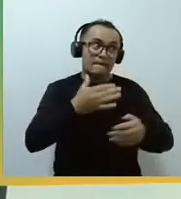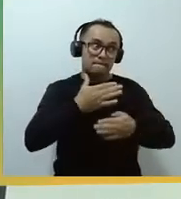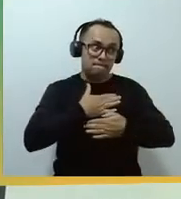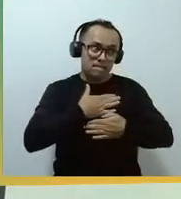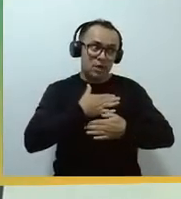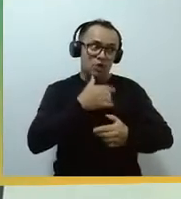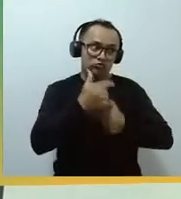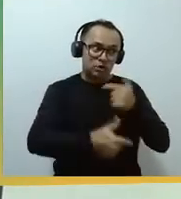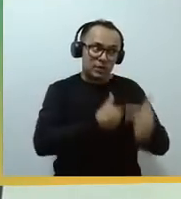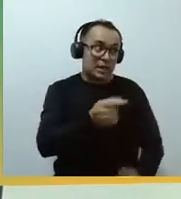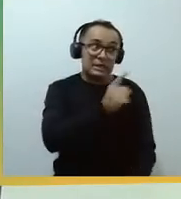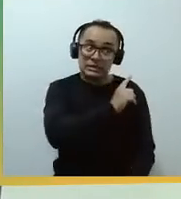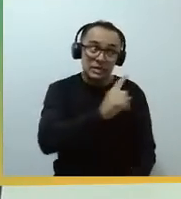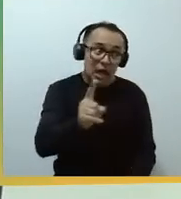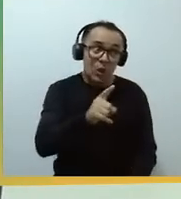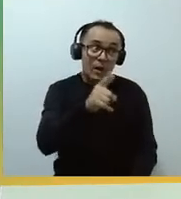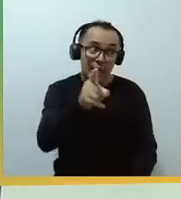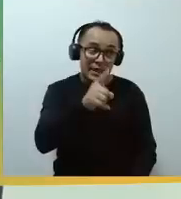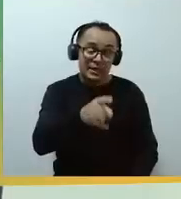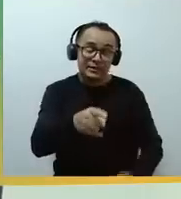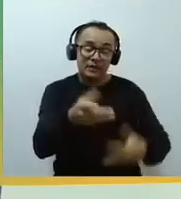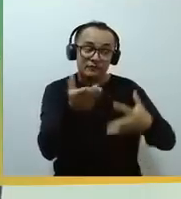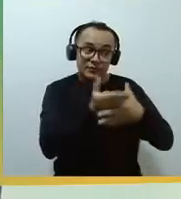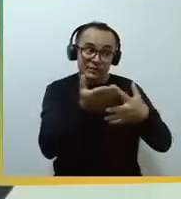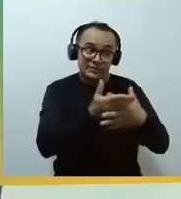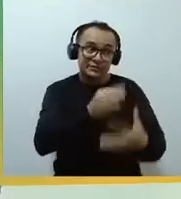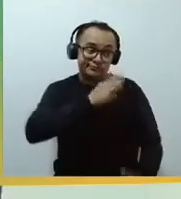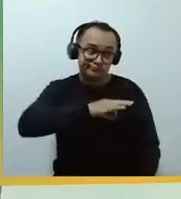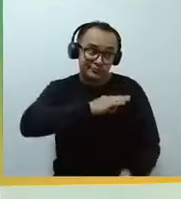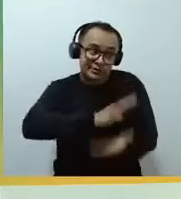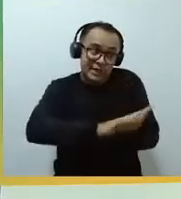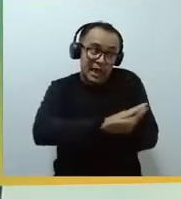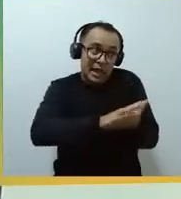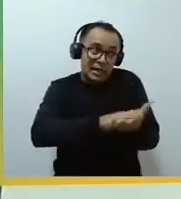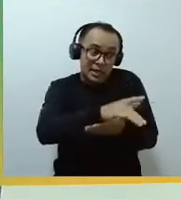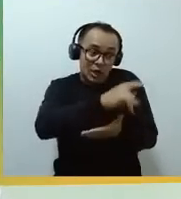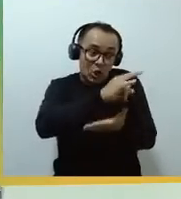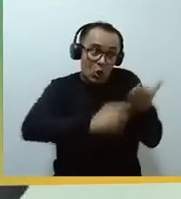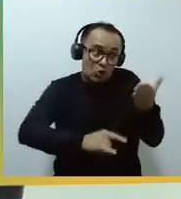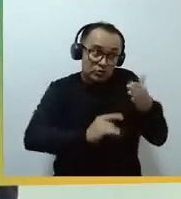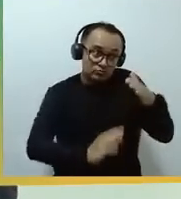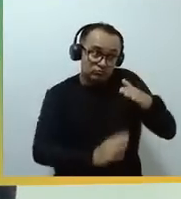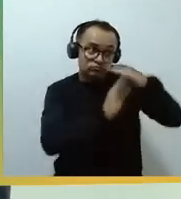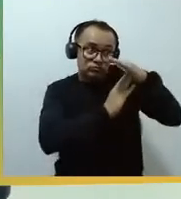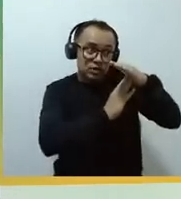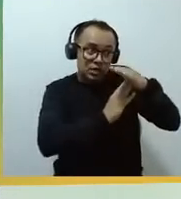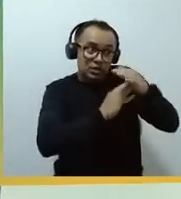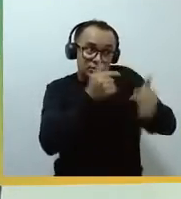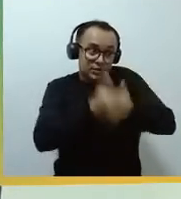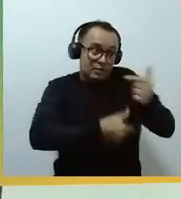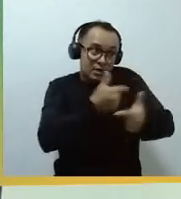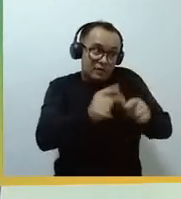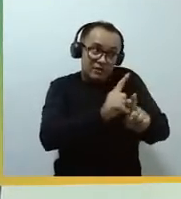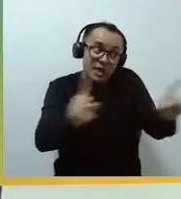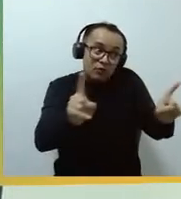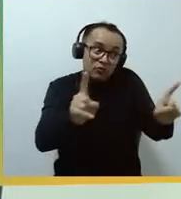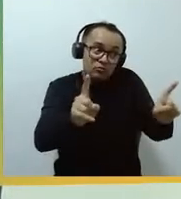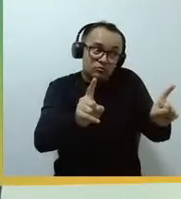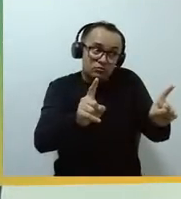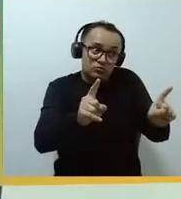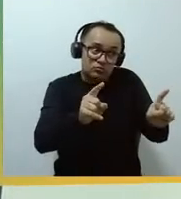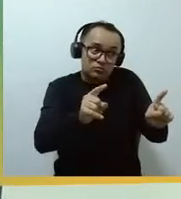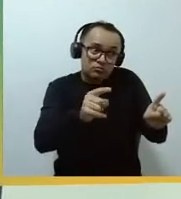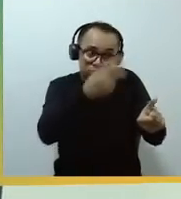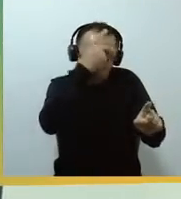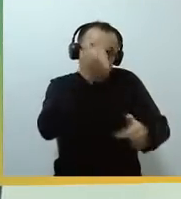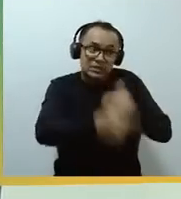licença de vencimentos. Se o cara está com o contrato interrompido, ele não é funcionário, porque funcionário é aquele que está trabalhando. Isso cria uma